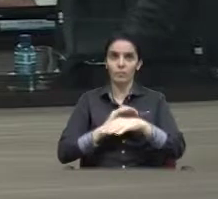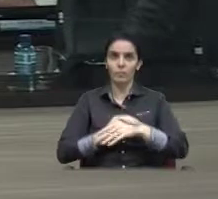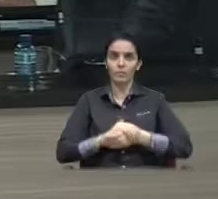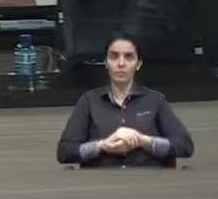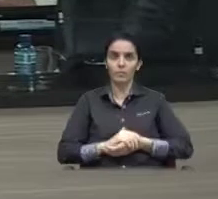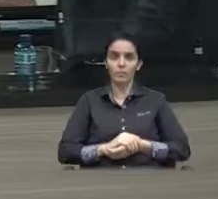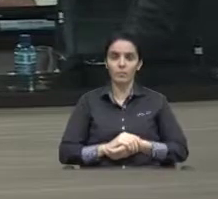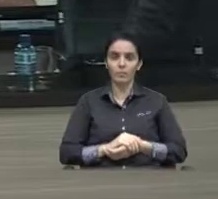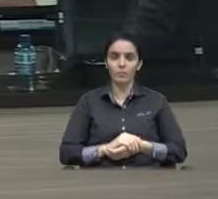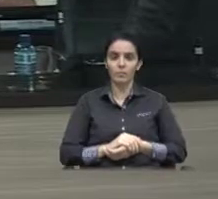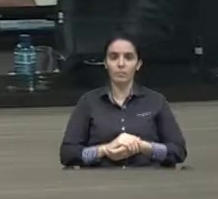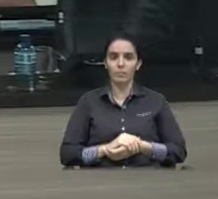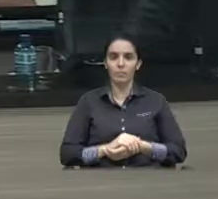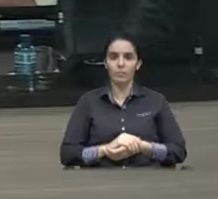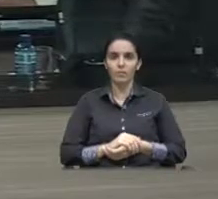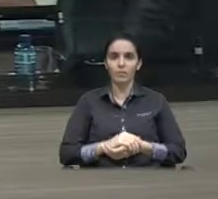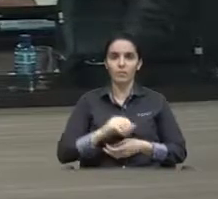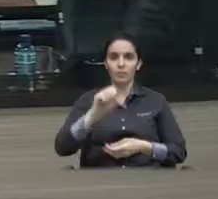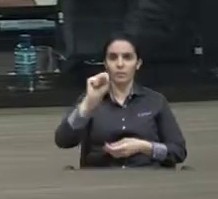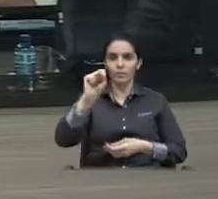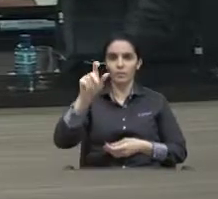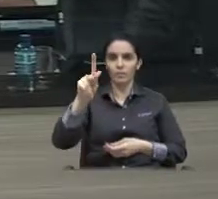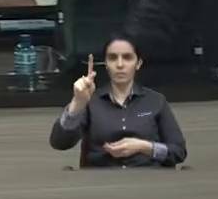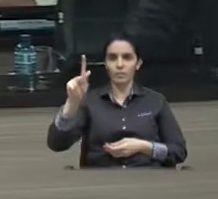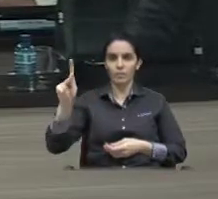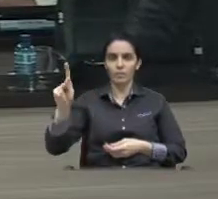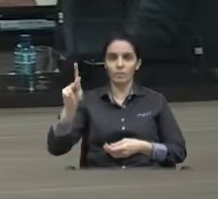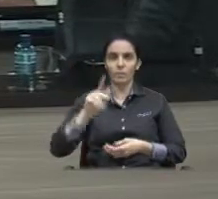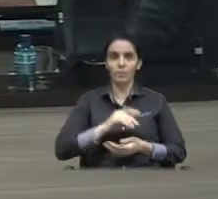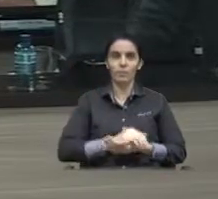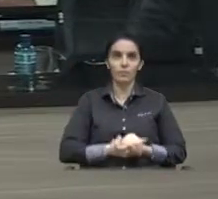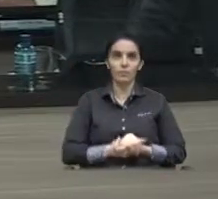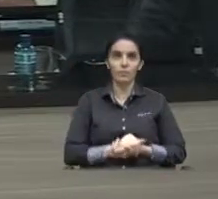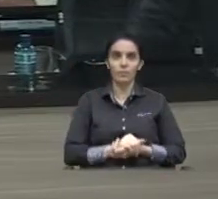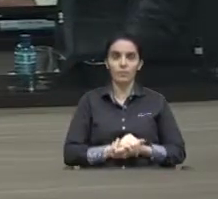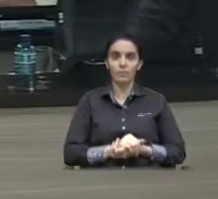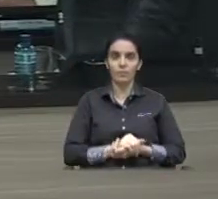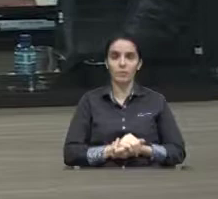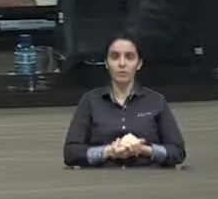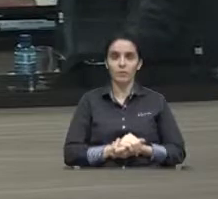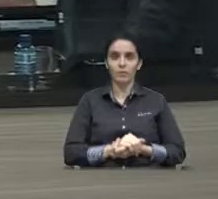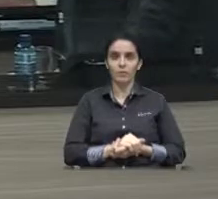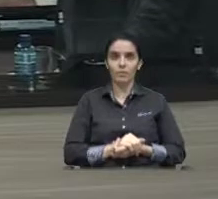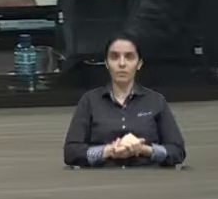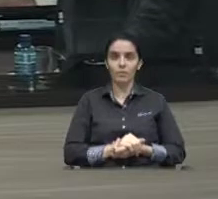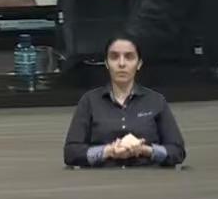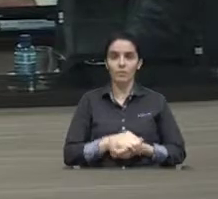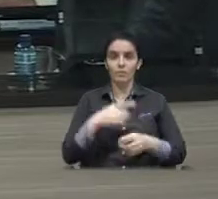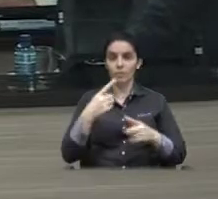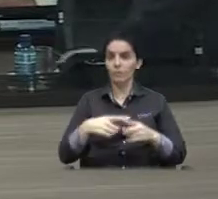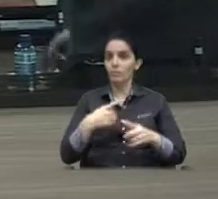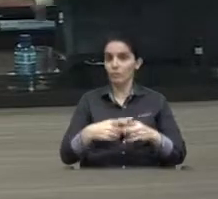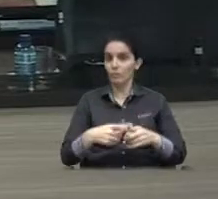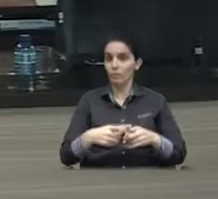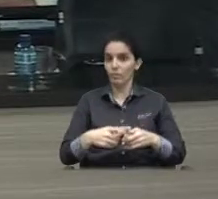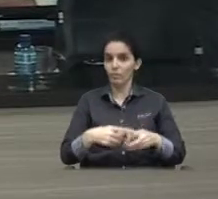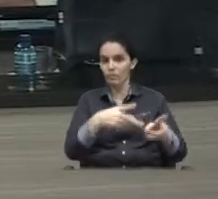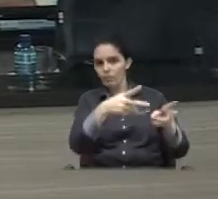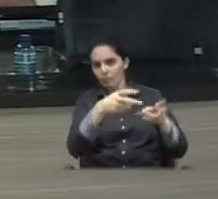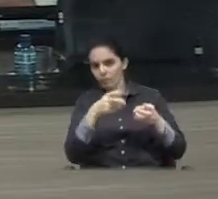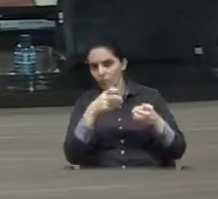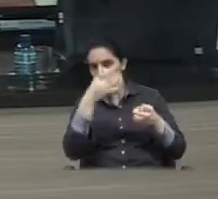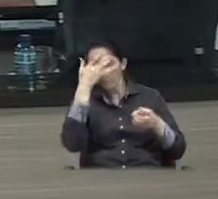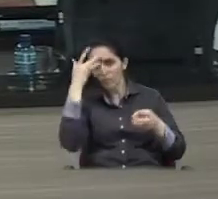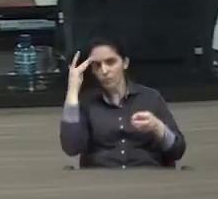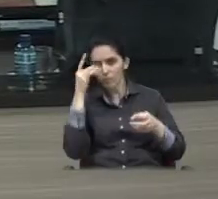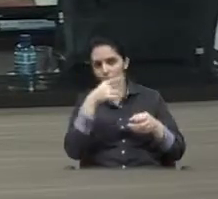SPP, pois quem quiser saber, o que estava no jornal. Porque geralmente a gente vê a pessoa que está com o carro com o som